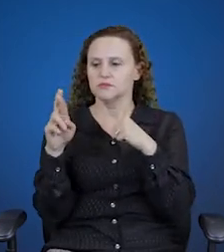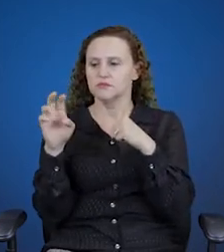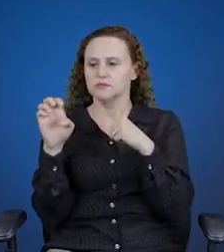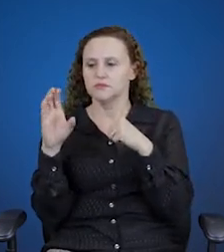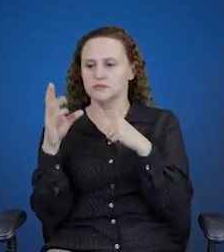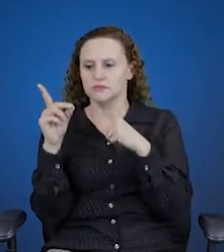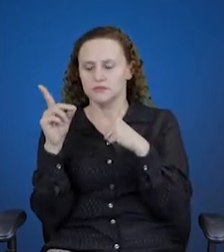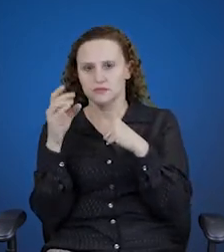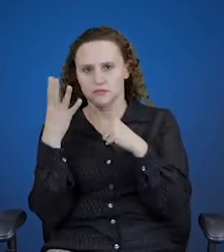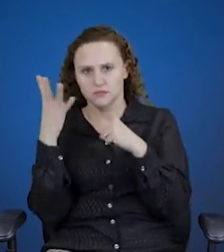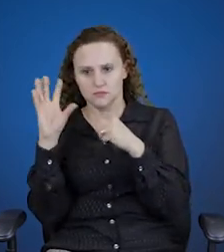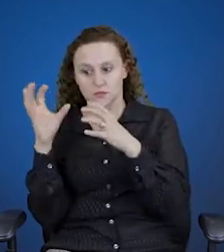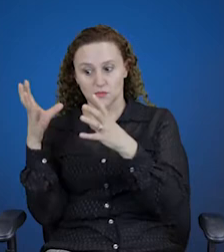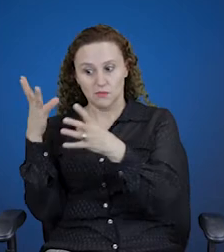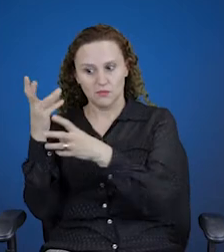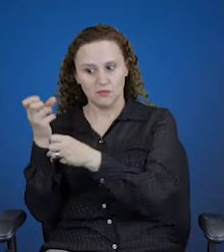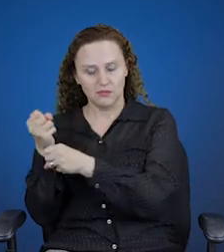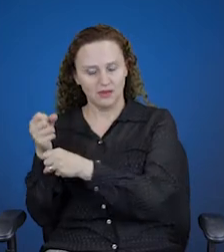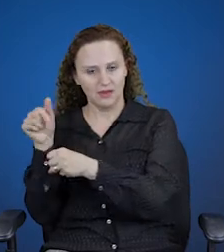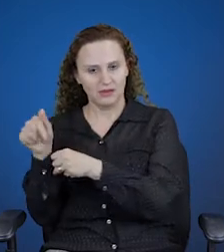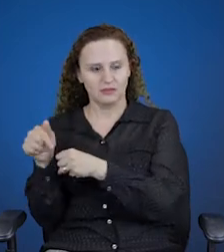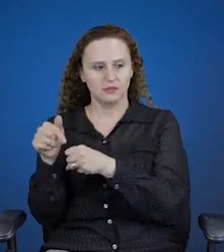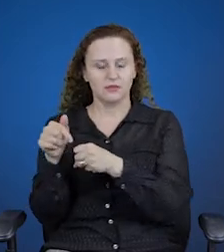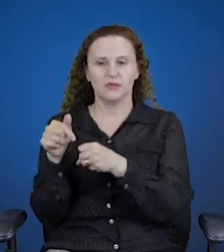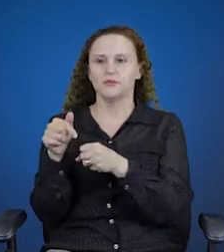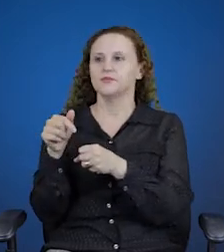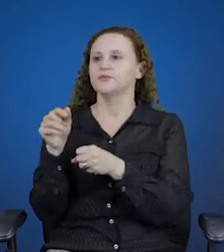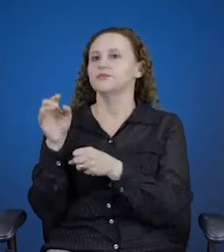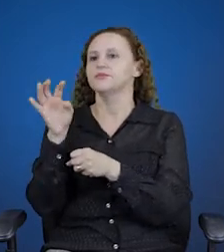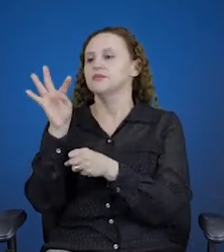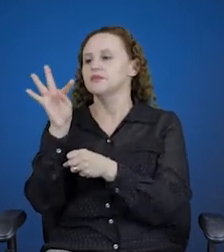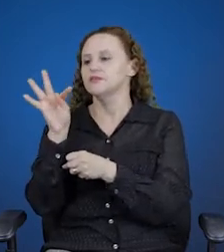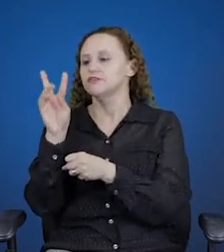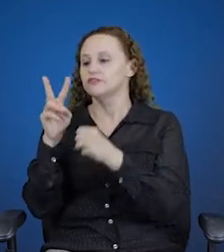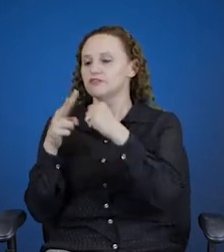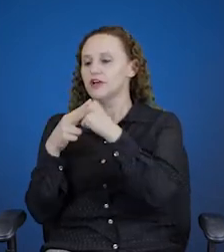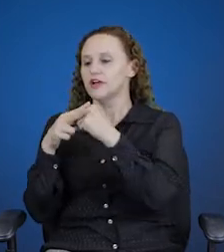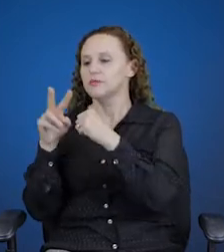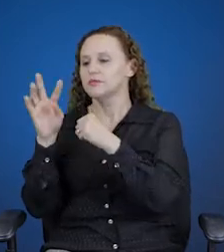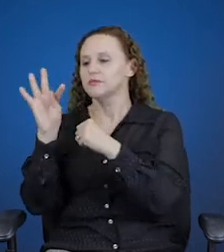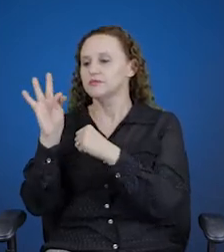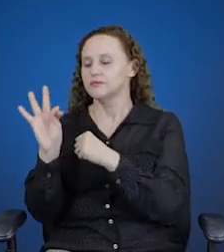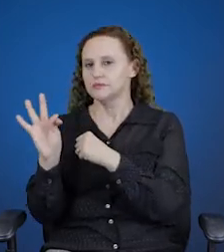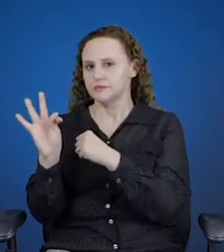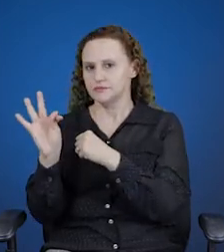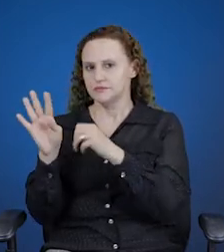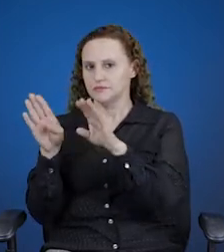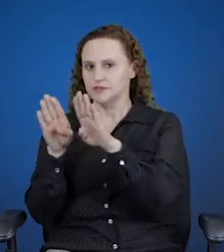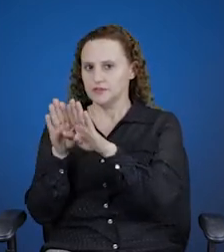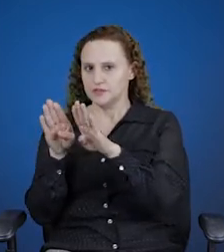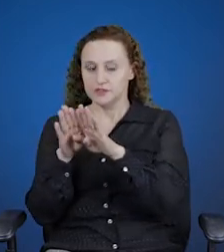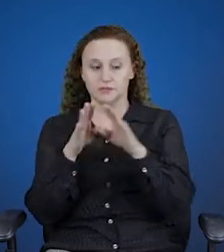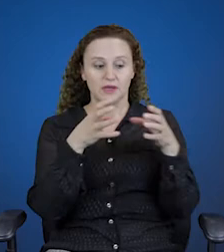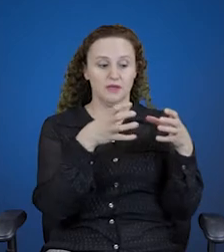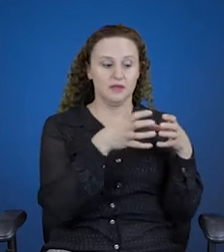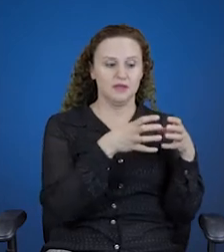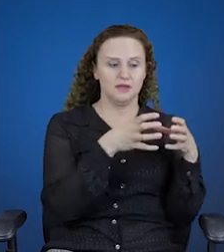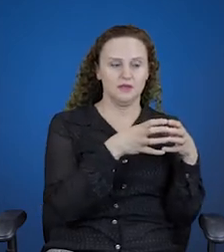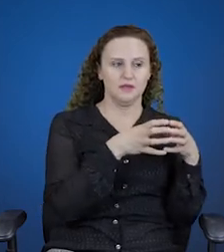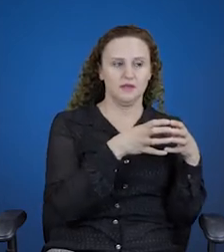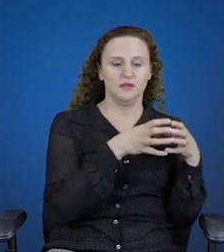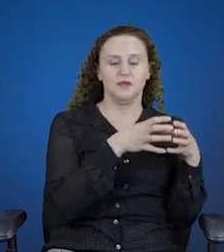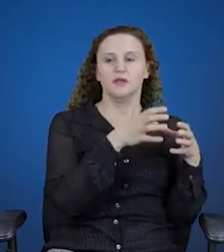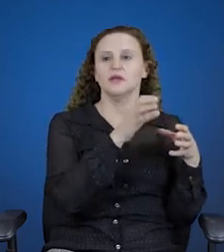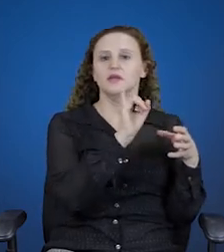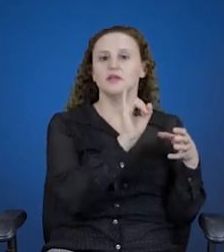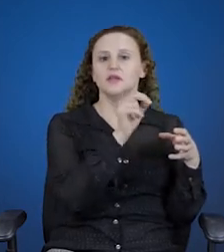medicação completas de incompleta os de completa são chamados verbos transitivos e os verbos de pregação